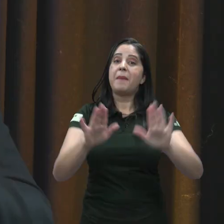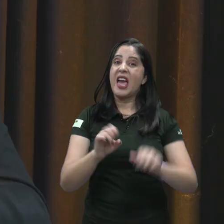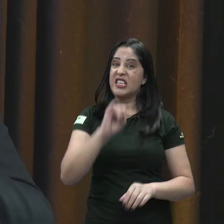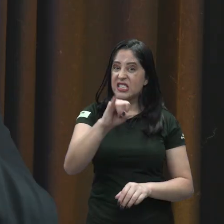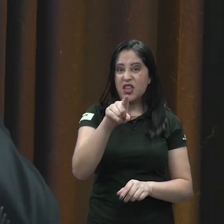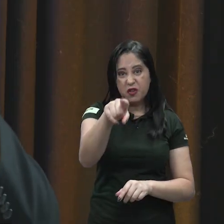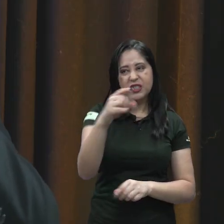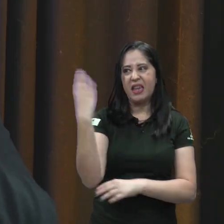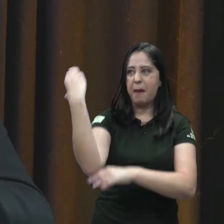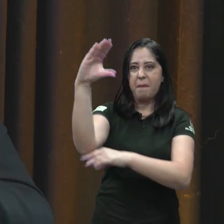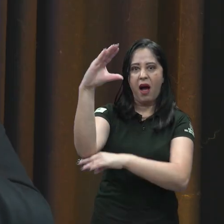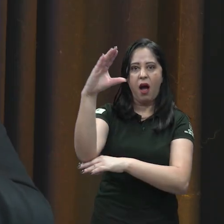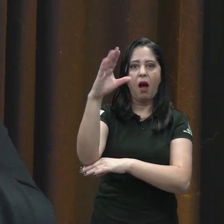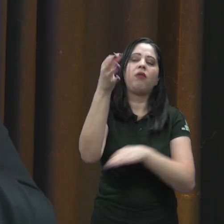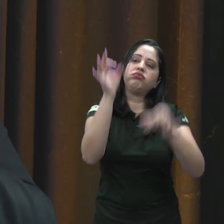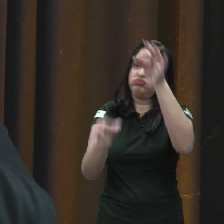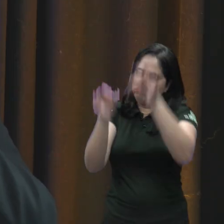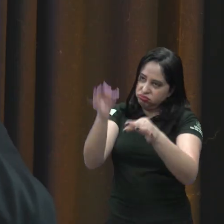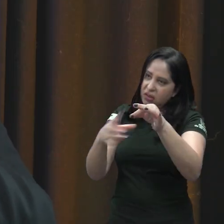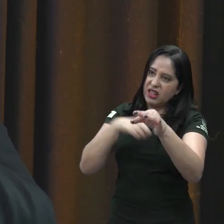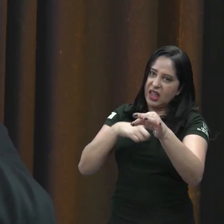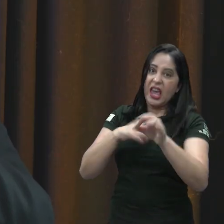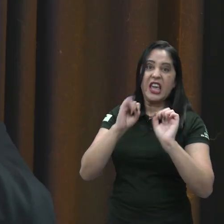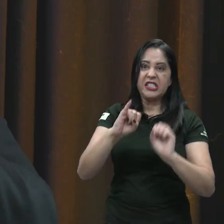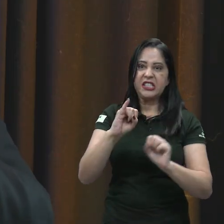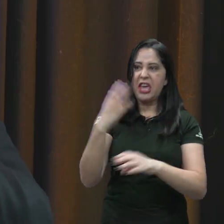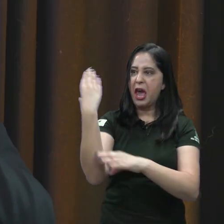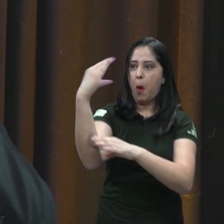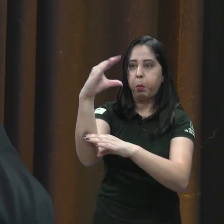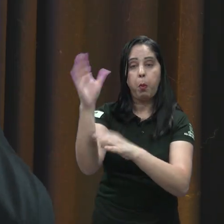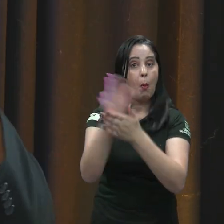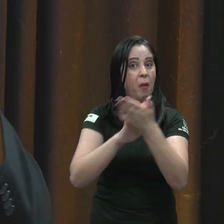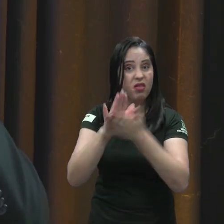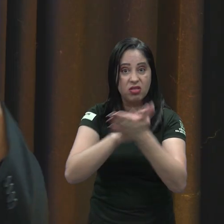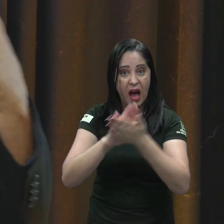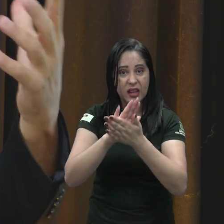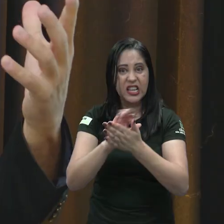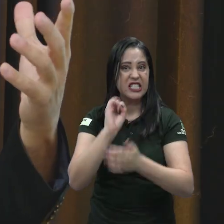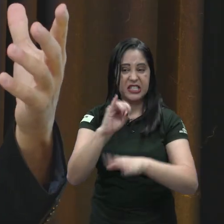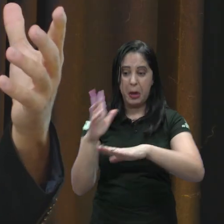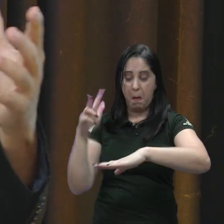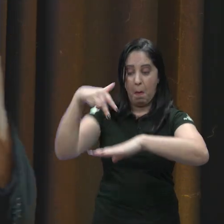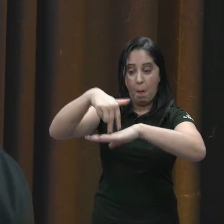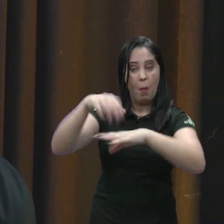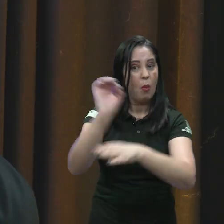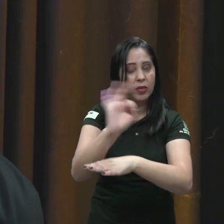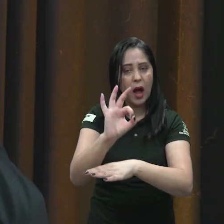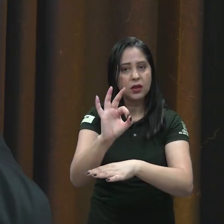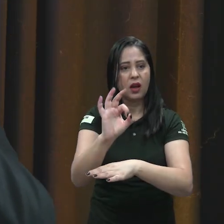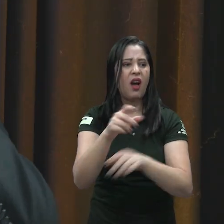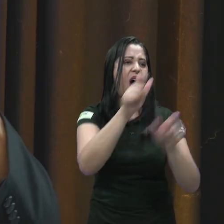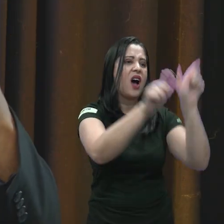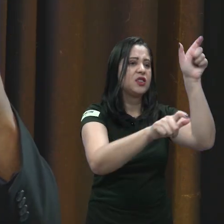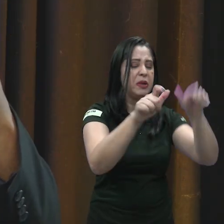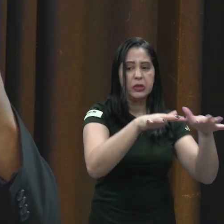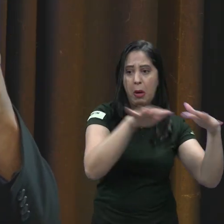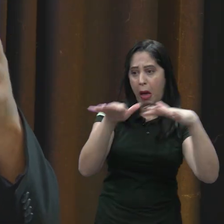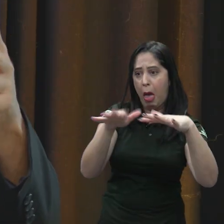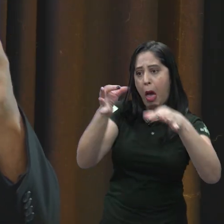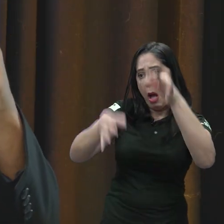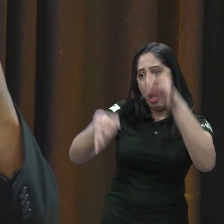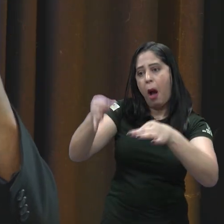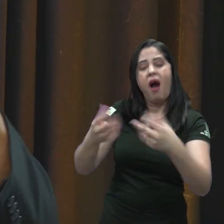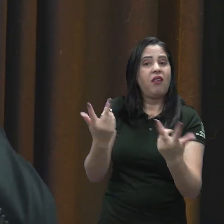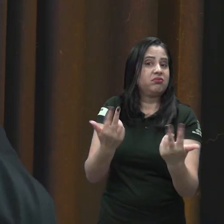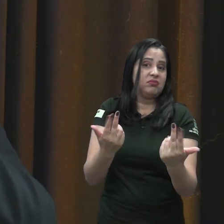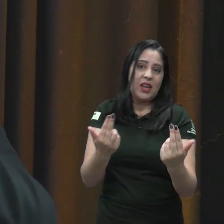você publicando, você não publicando, você se expondo, isso é uma forma comum. Então assim, para te deixar